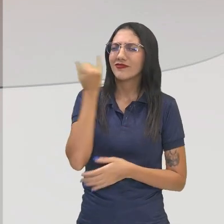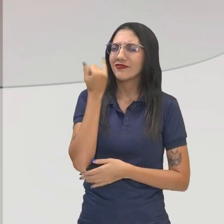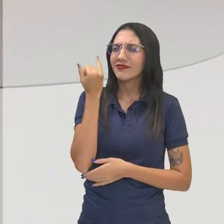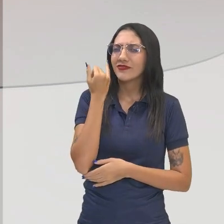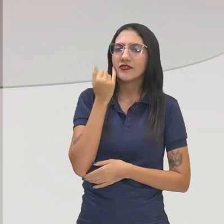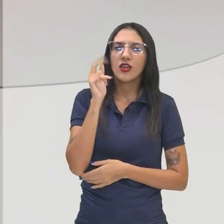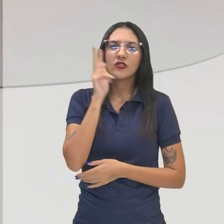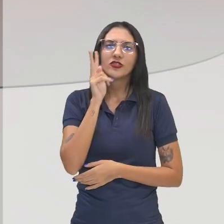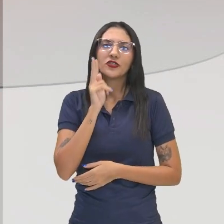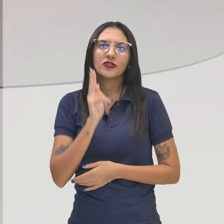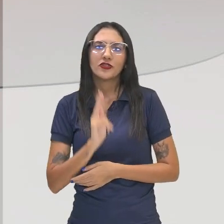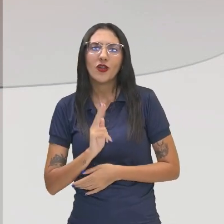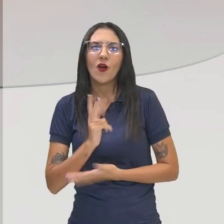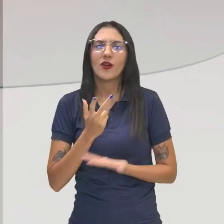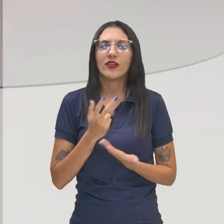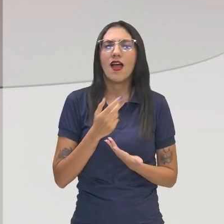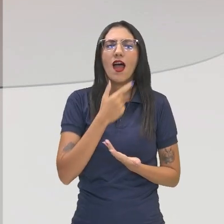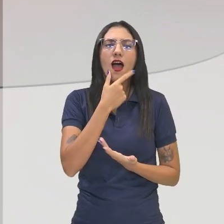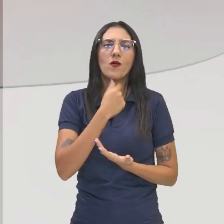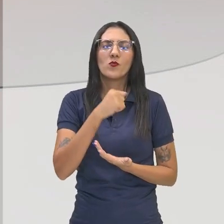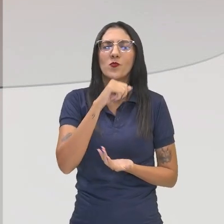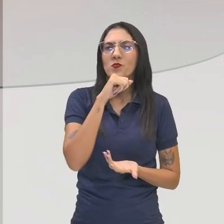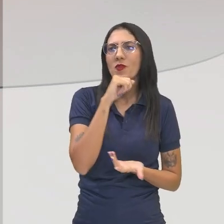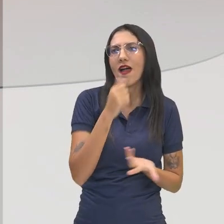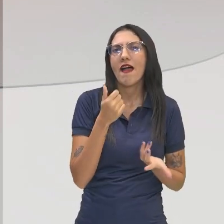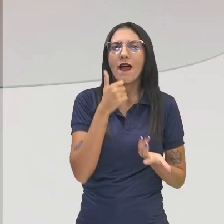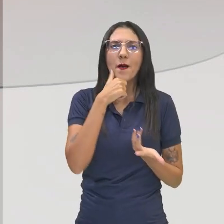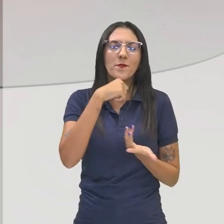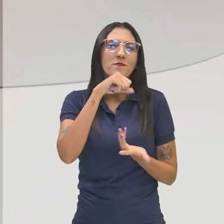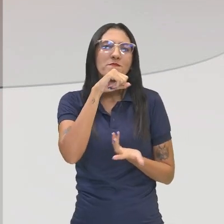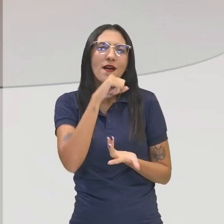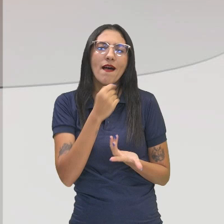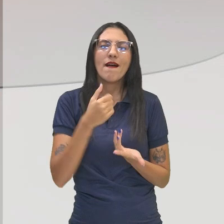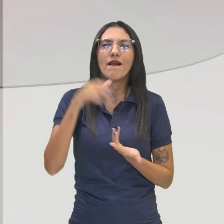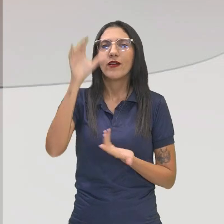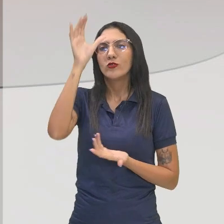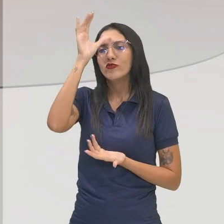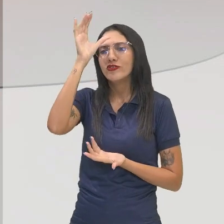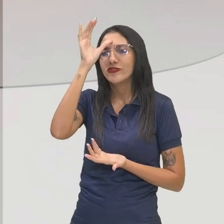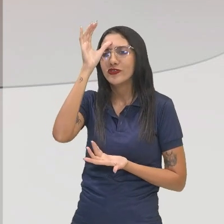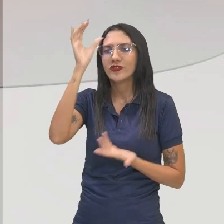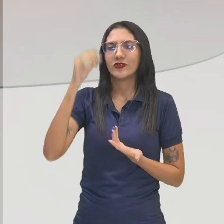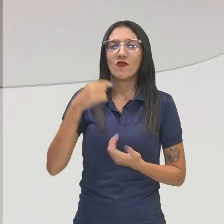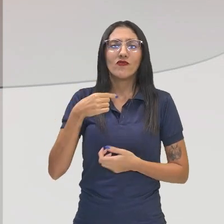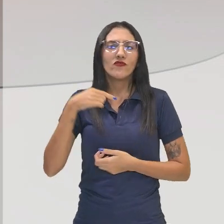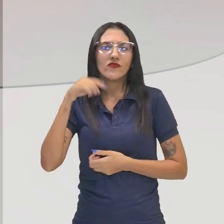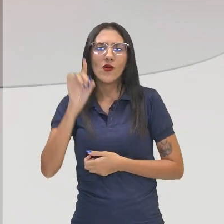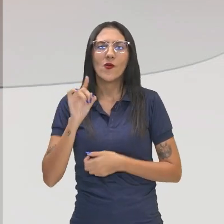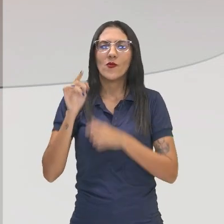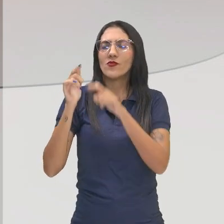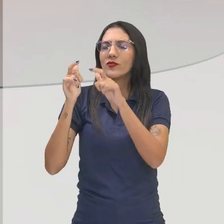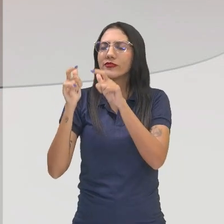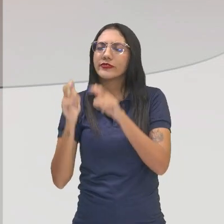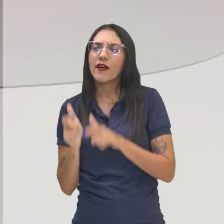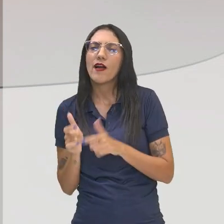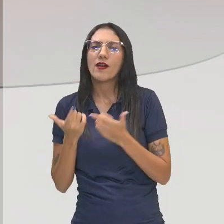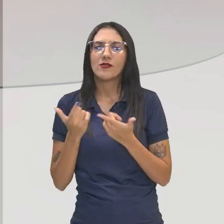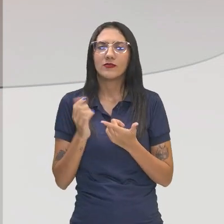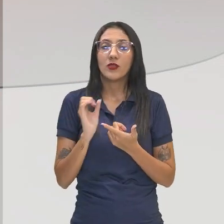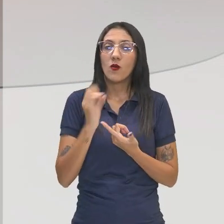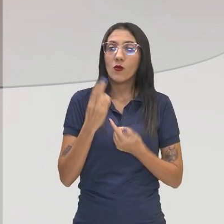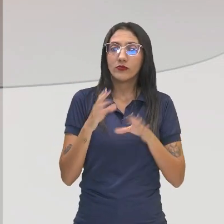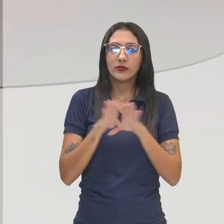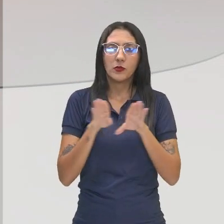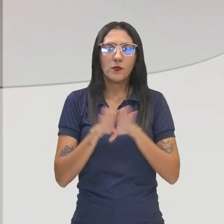de uma vez que o pai, a mãe, o tio, né, foi em um determinado lugar, ou que